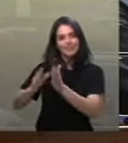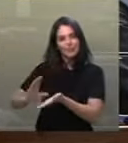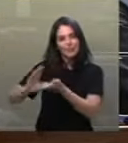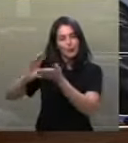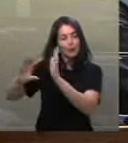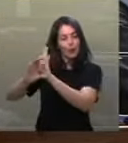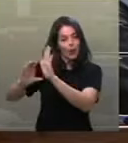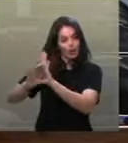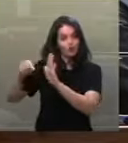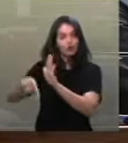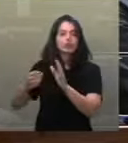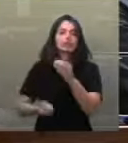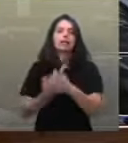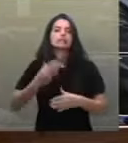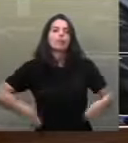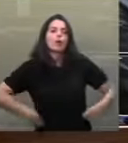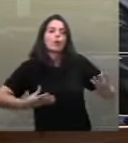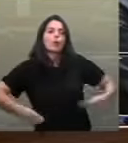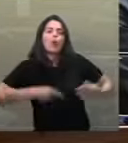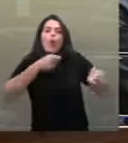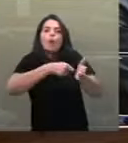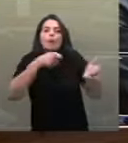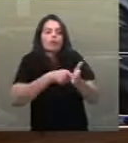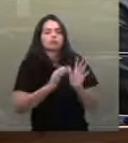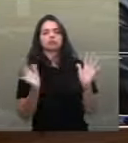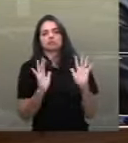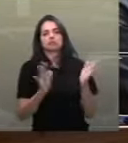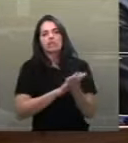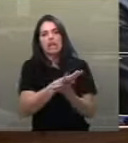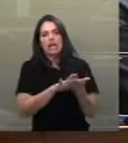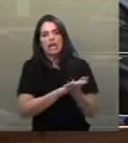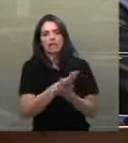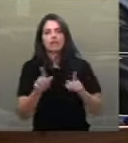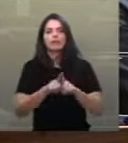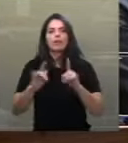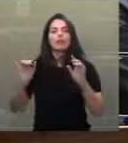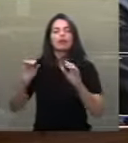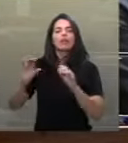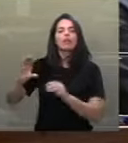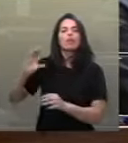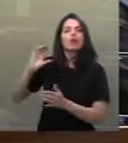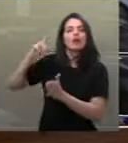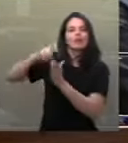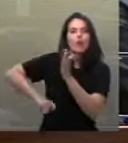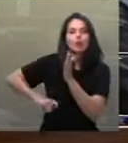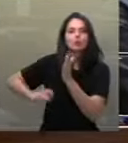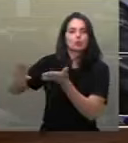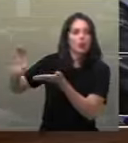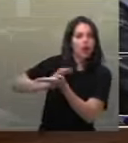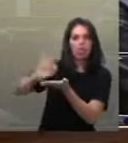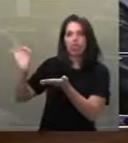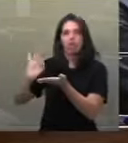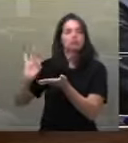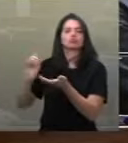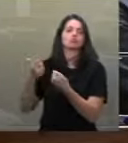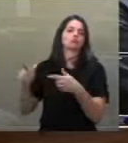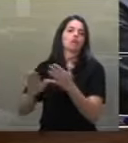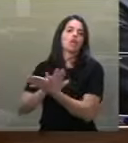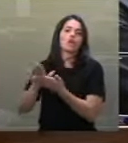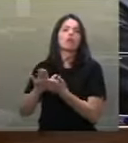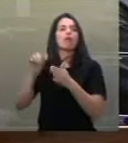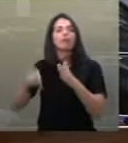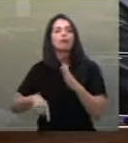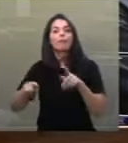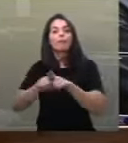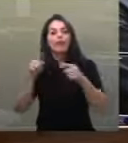há criação de despesa obrigatória, tampouco renúncia de receita. O PL é compatível também com a regra de